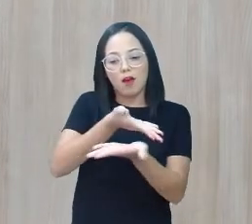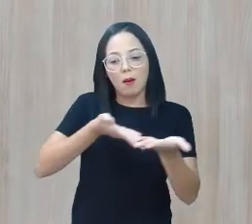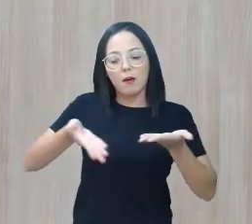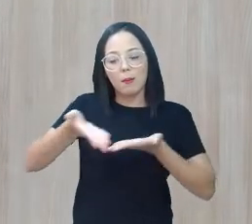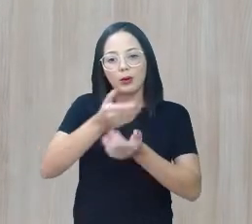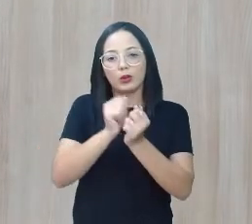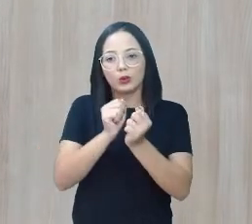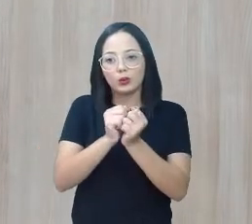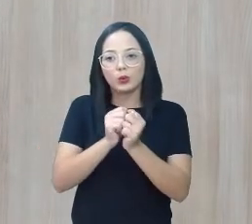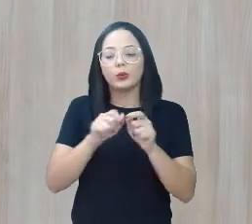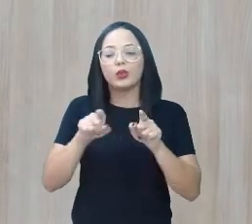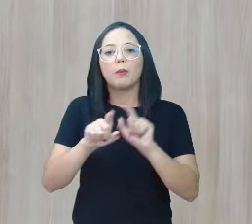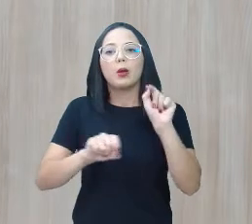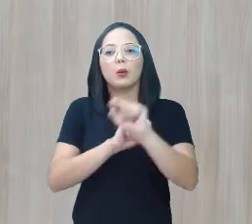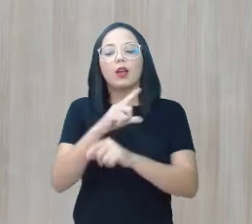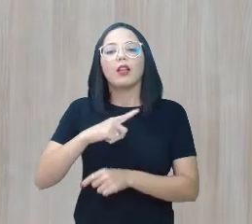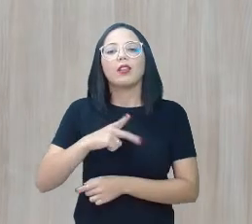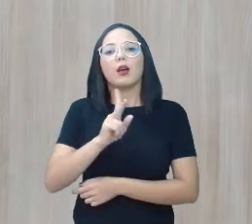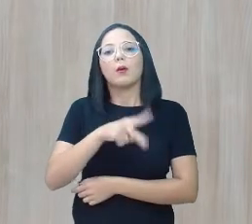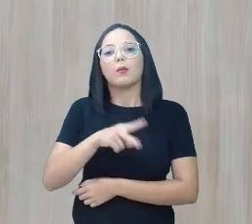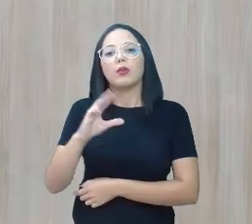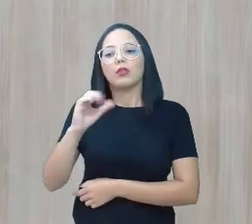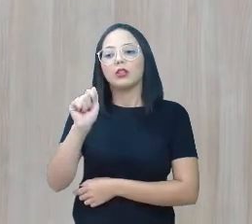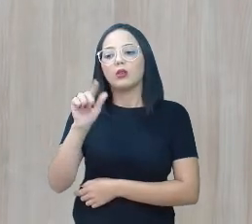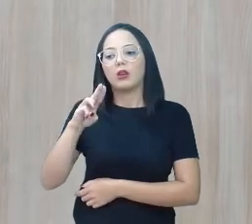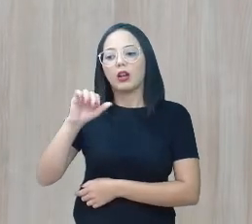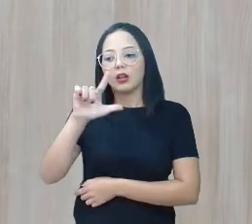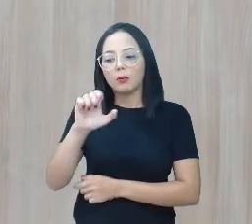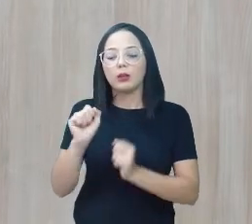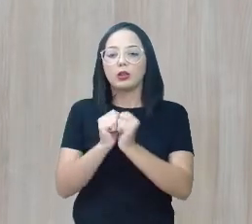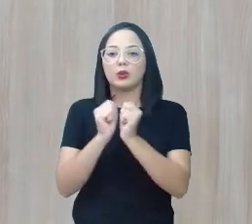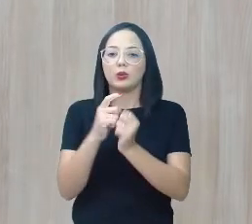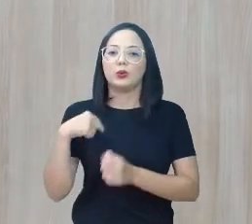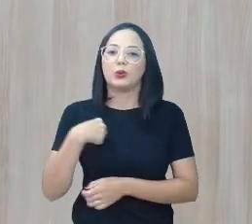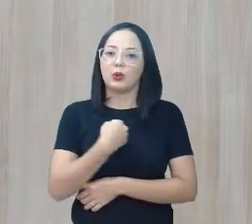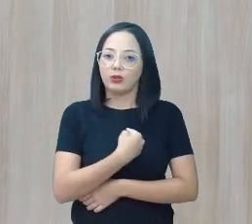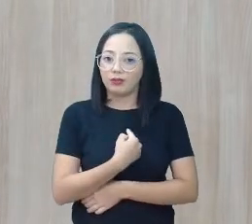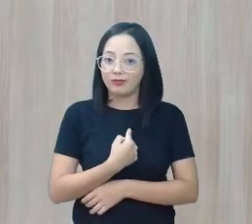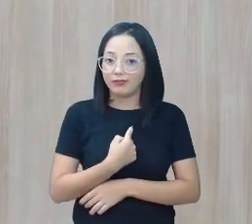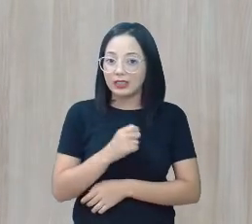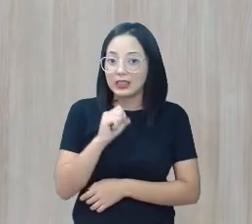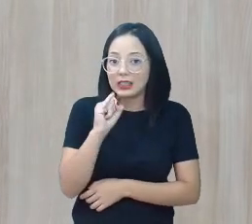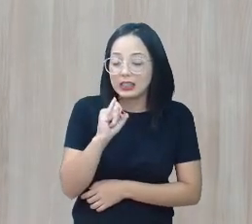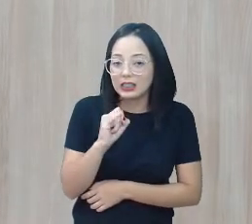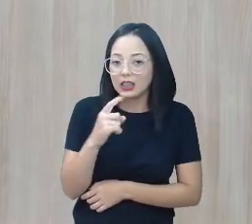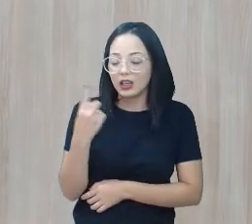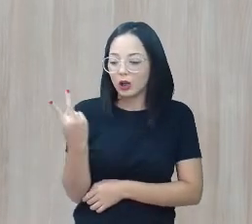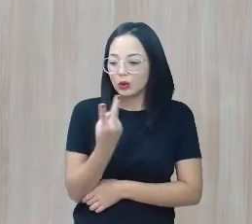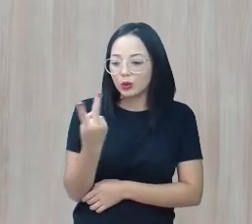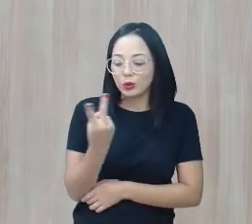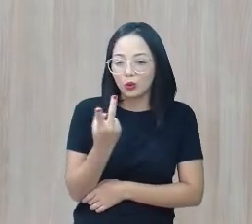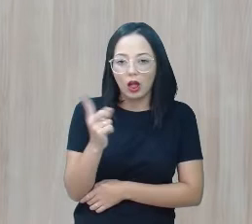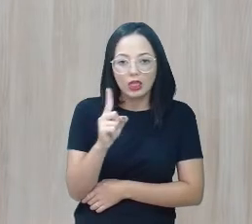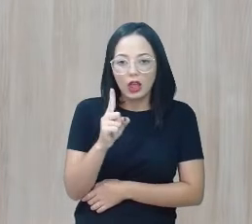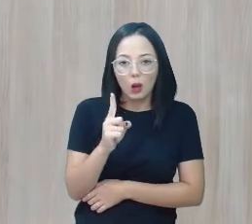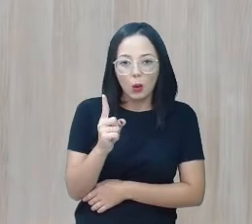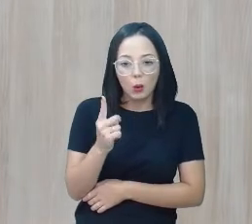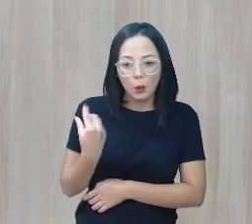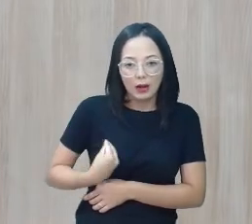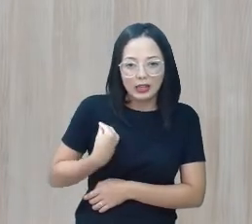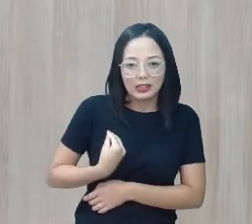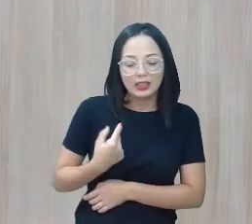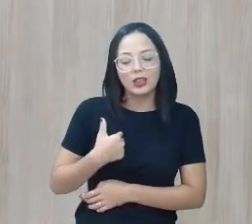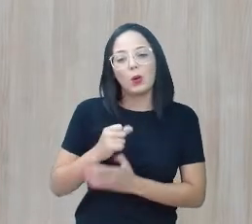Viviane, temos a professora Camille juntamente conosco. E se as duas não estiverem,